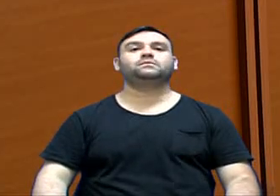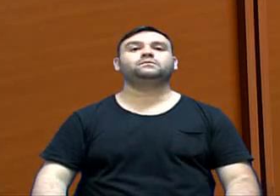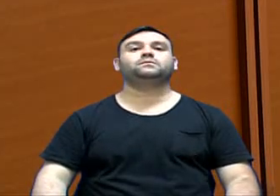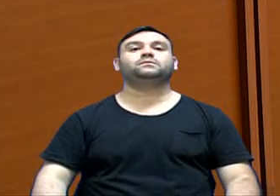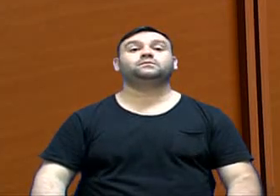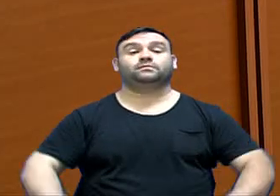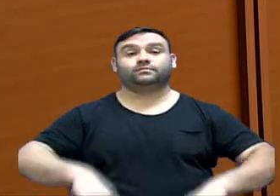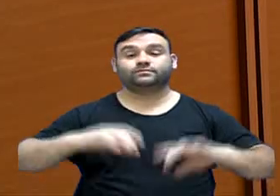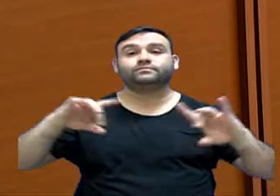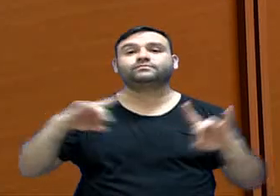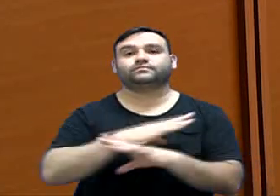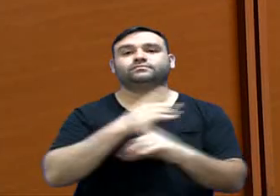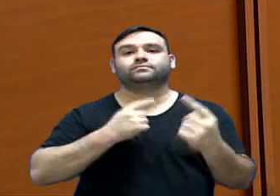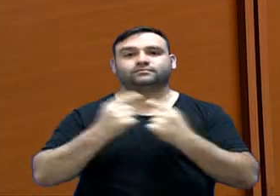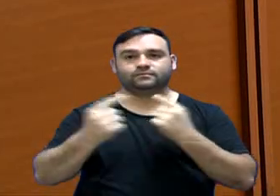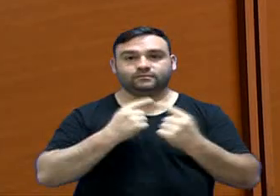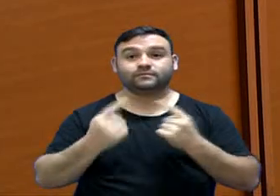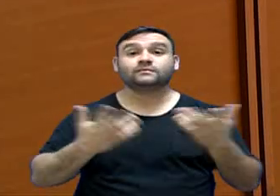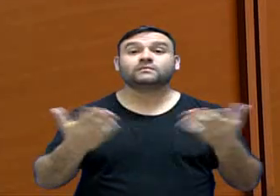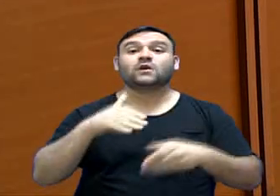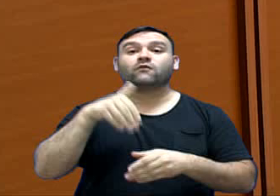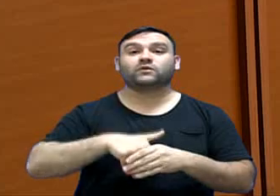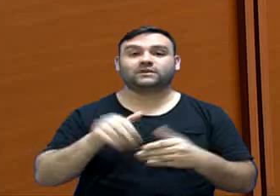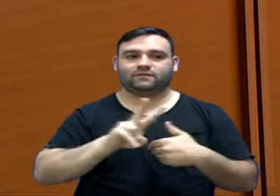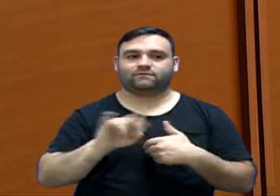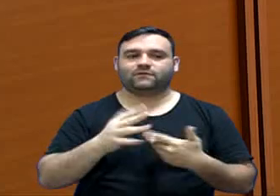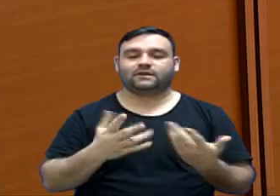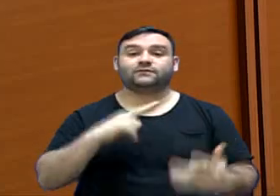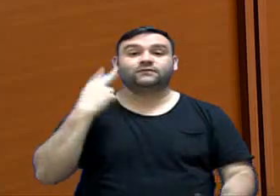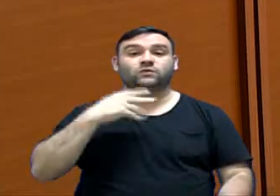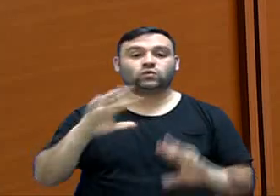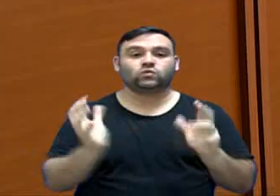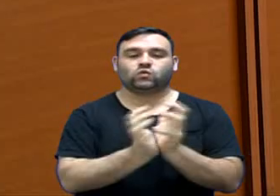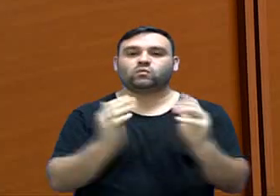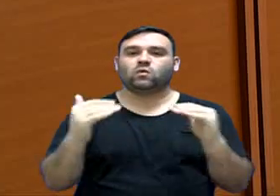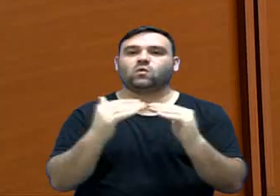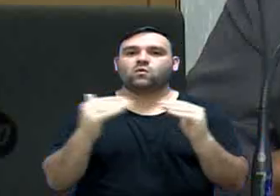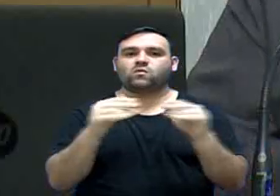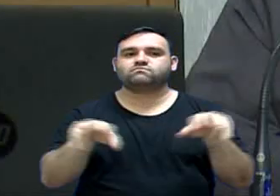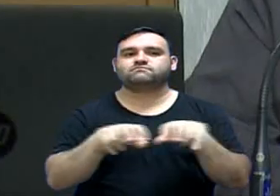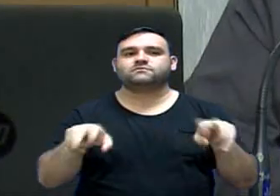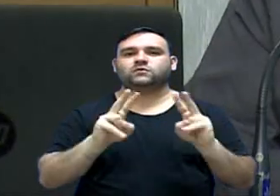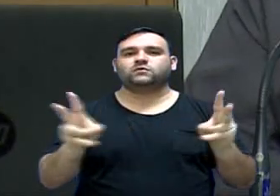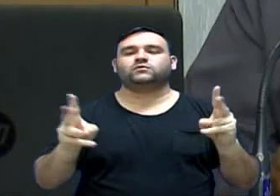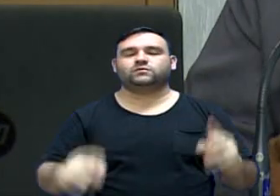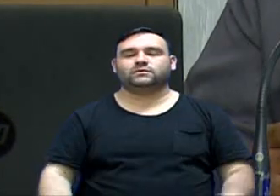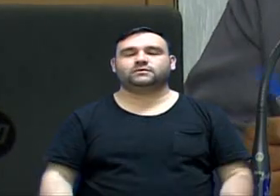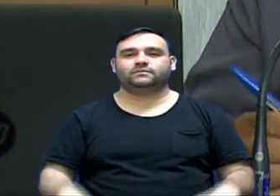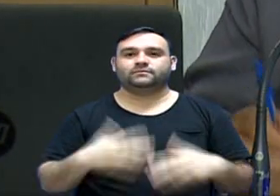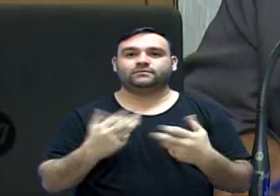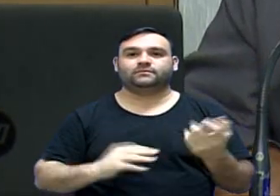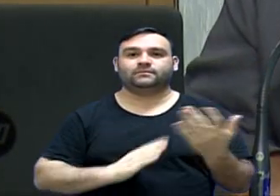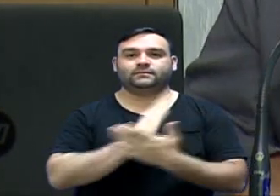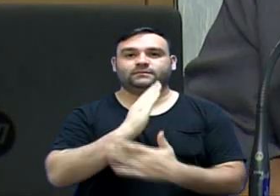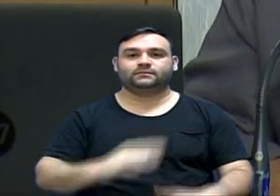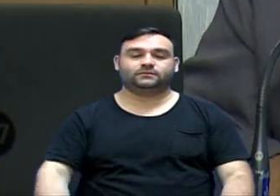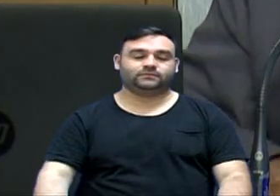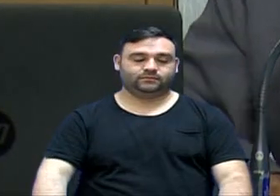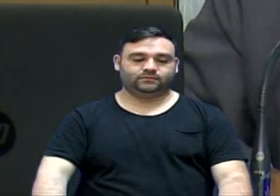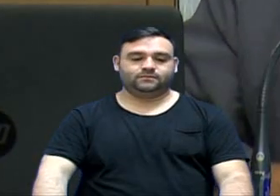É encerrado a discussão, eu coloco em votação. Os vereadores que concordam, permaneçam como estão. Aprovado.